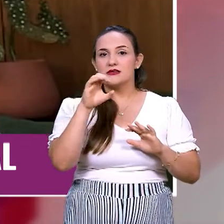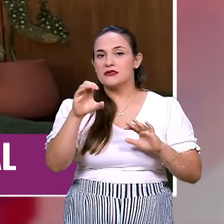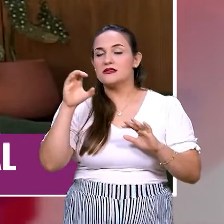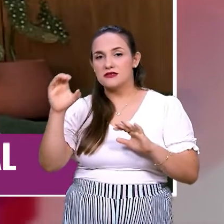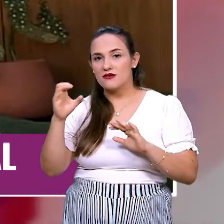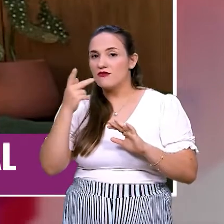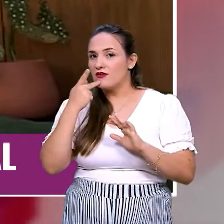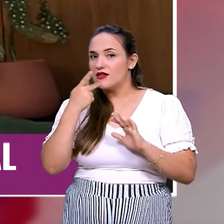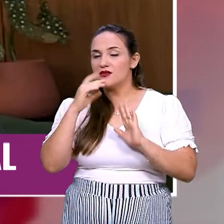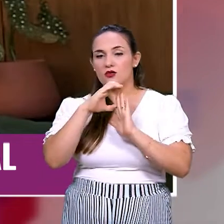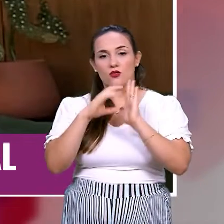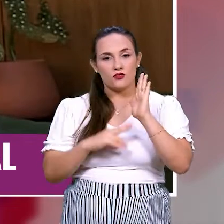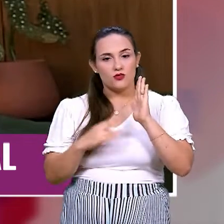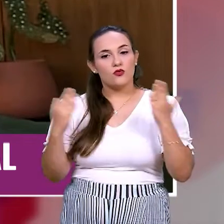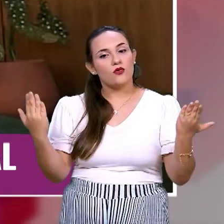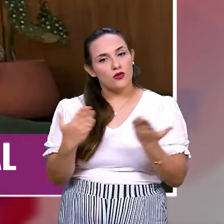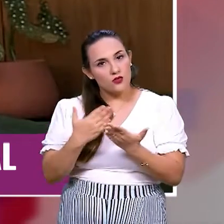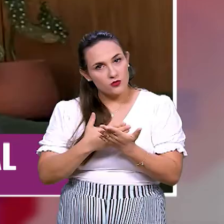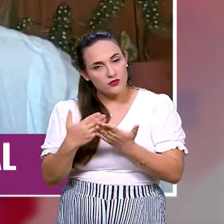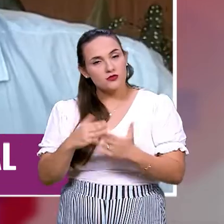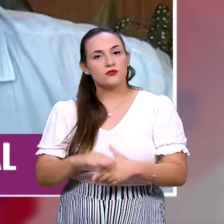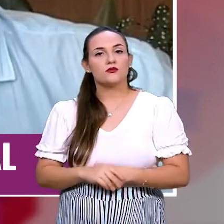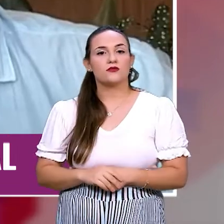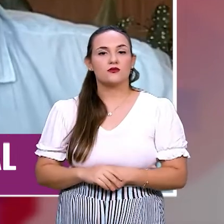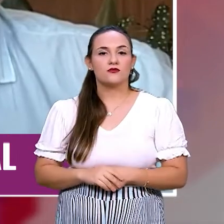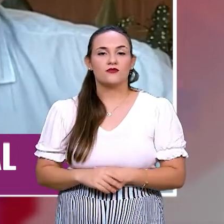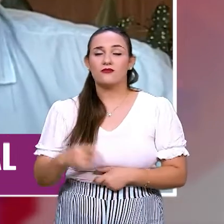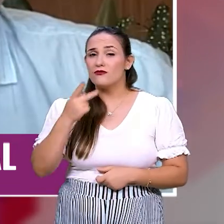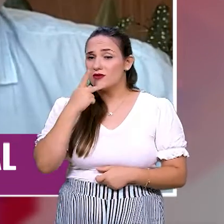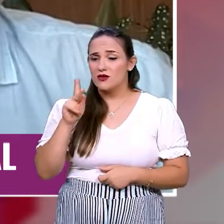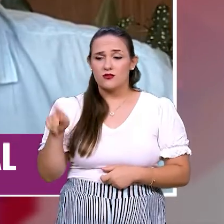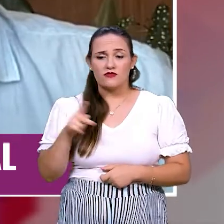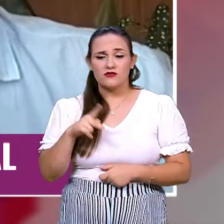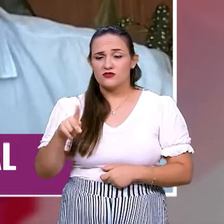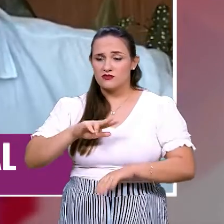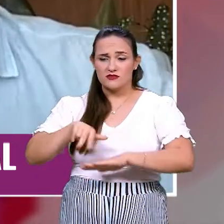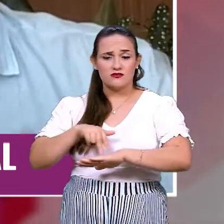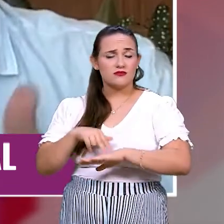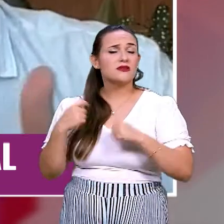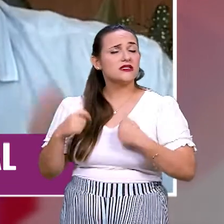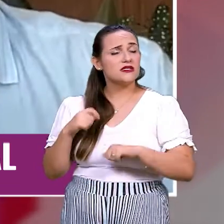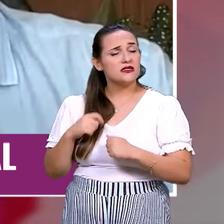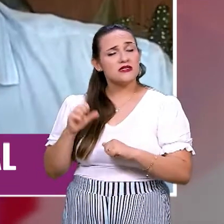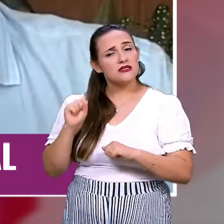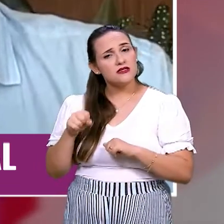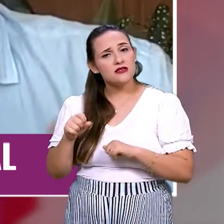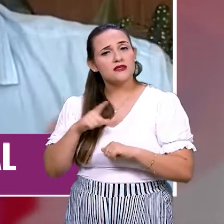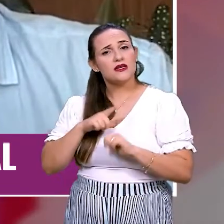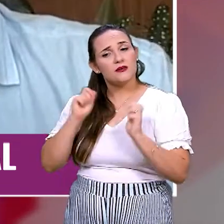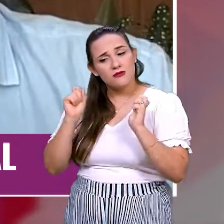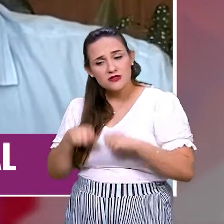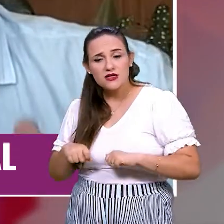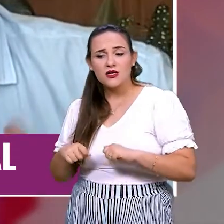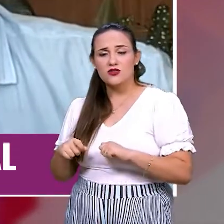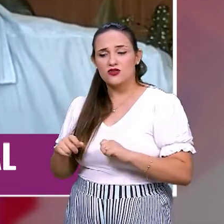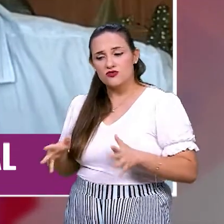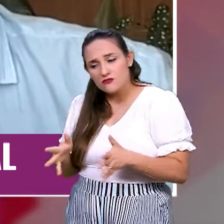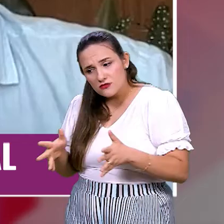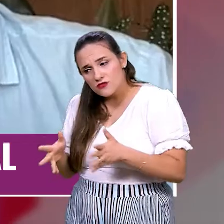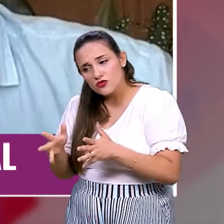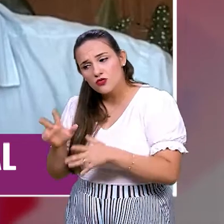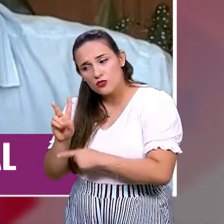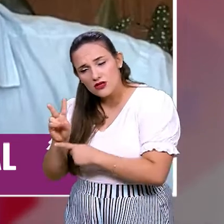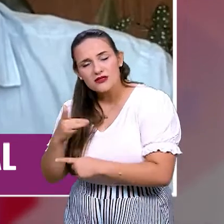a BNCC, que é a Base Nacional Comum Curricular, que entrou em vigor agora recente, ela fala que o professor ele precisa sim desenvolver